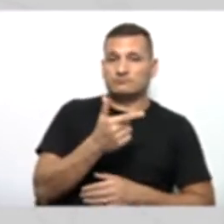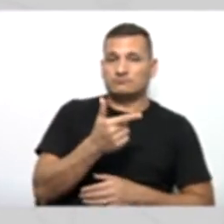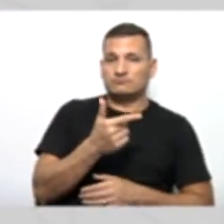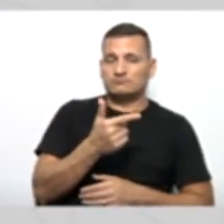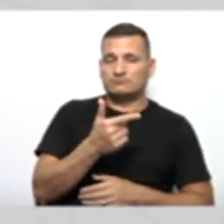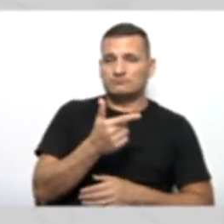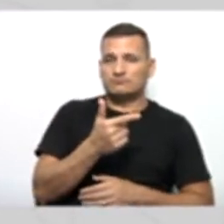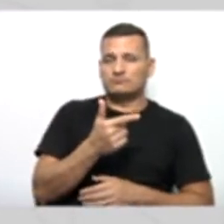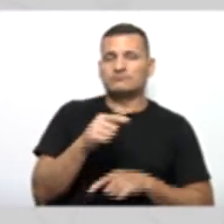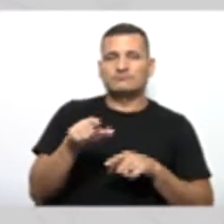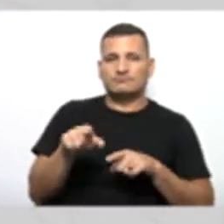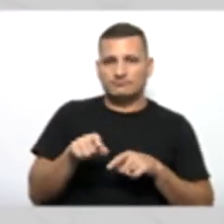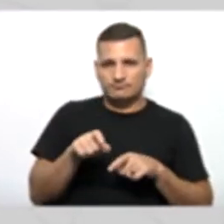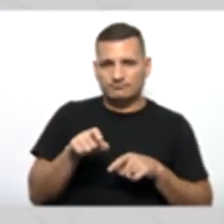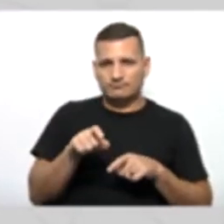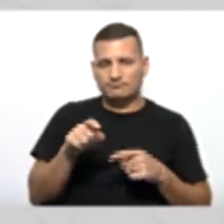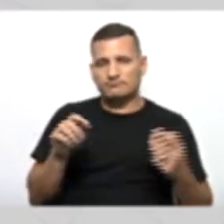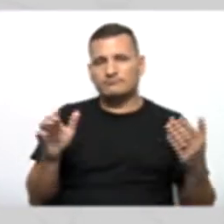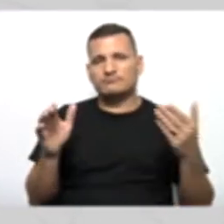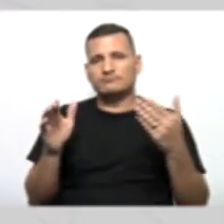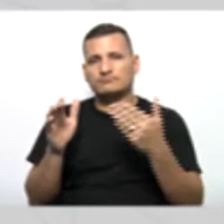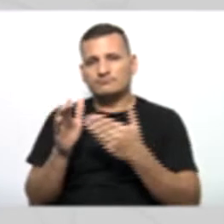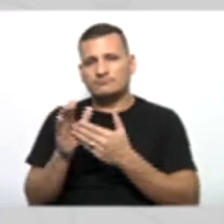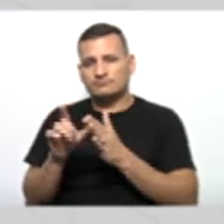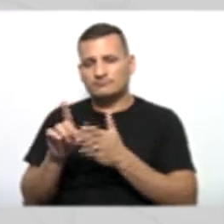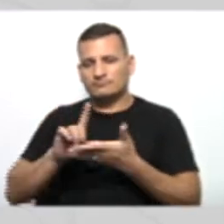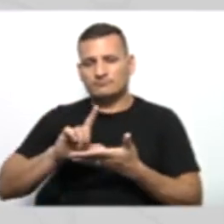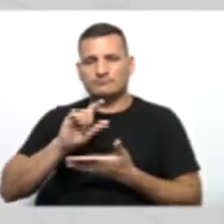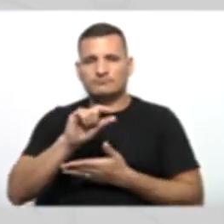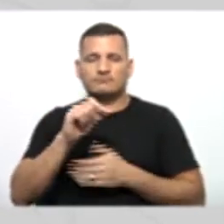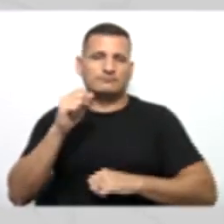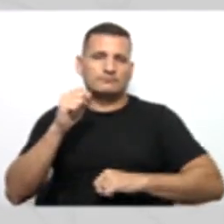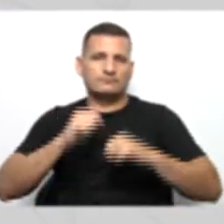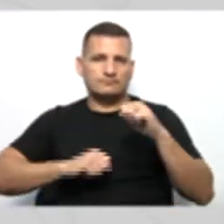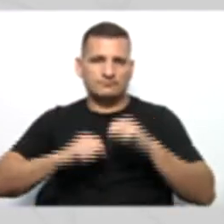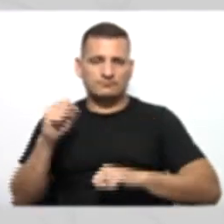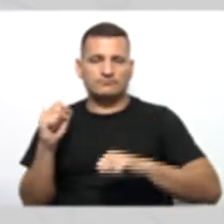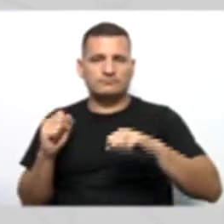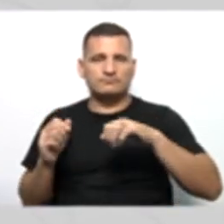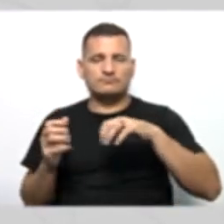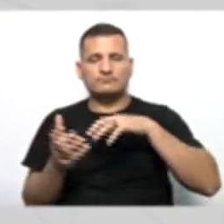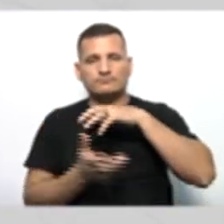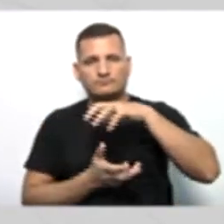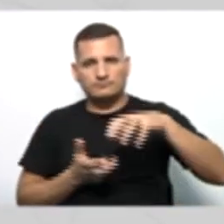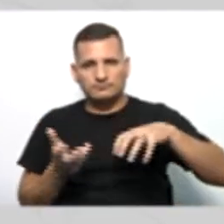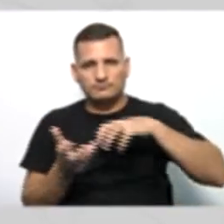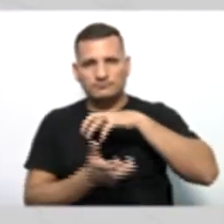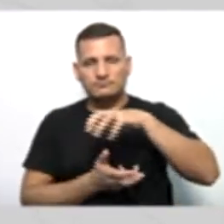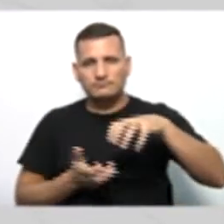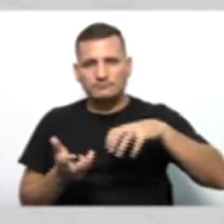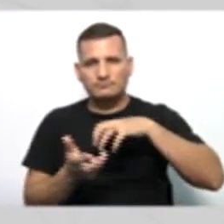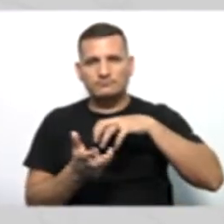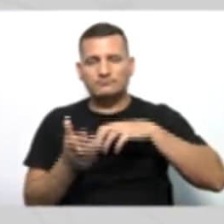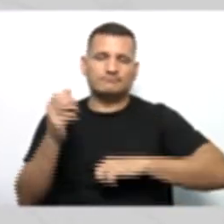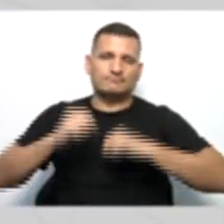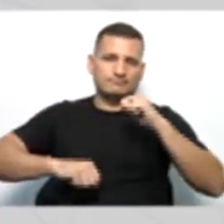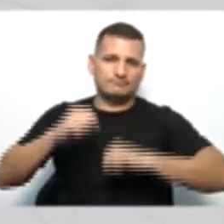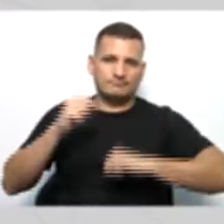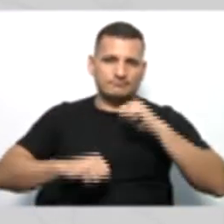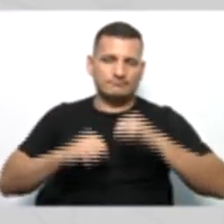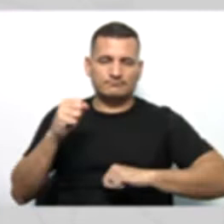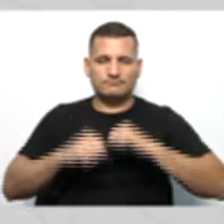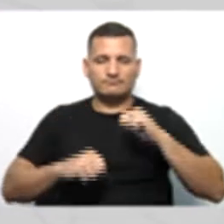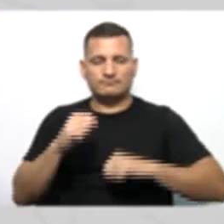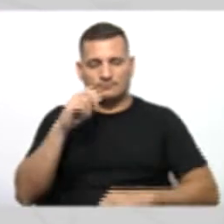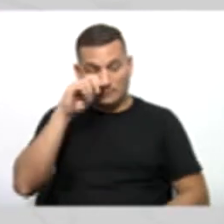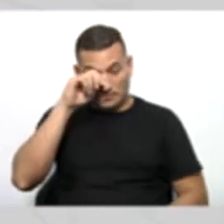agricultura até um pouco antes da Revolução Industrial. O terceiro estágio, ele surge mais ou menos na época da